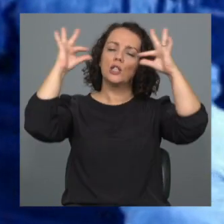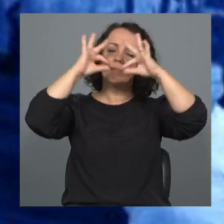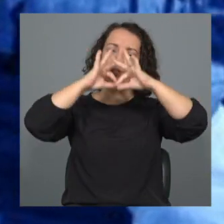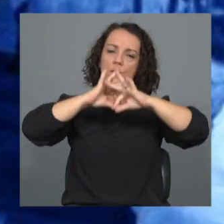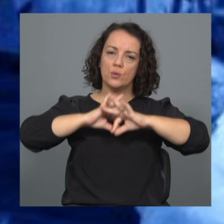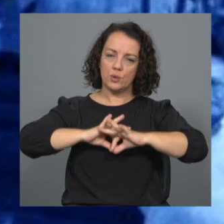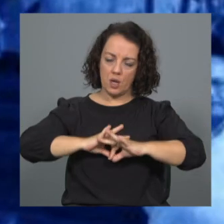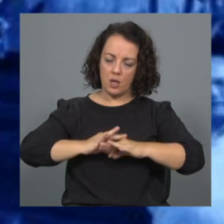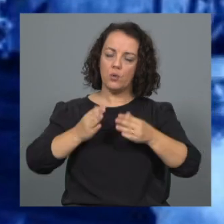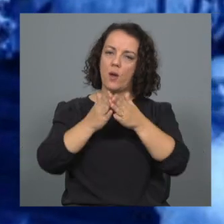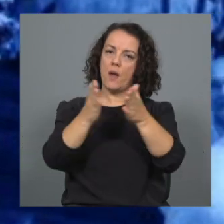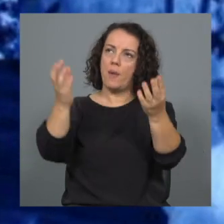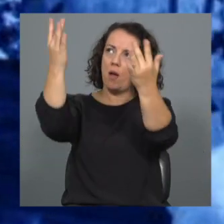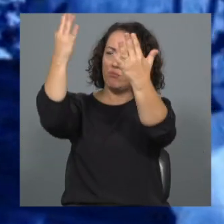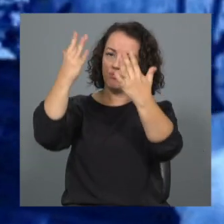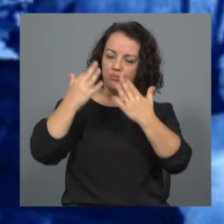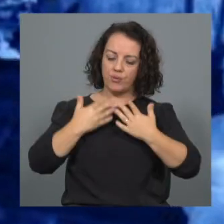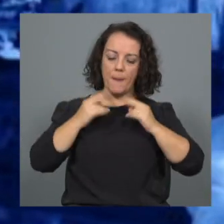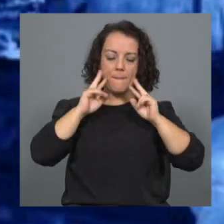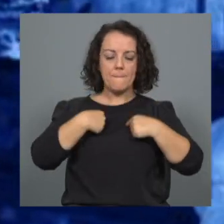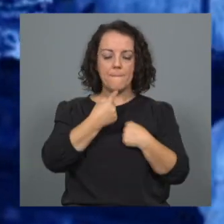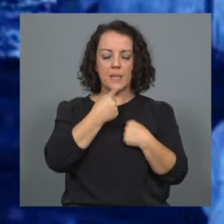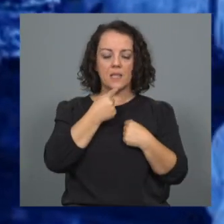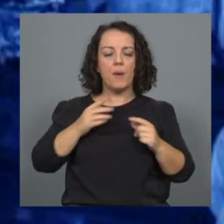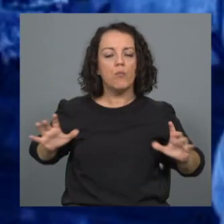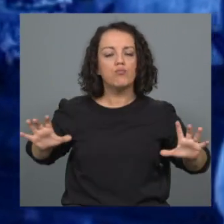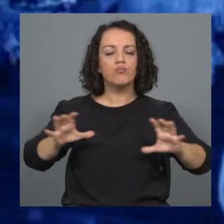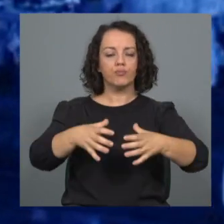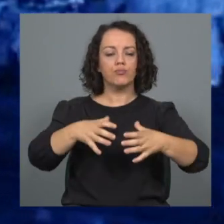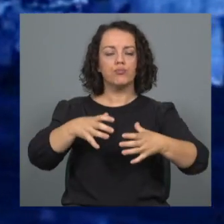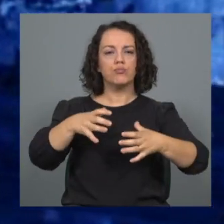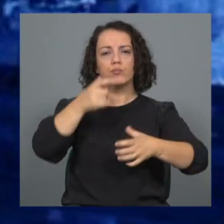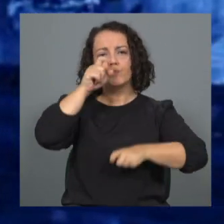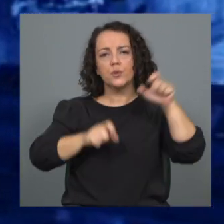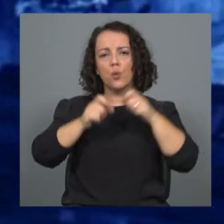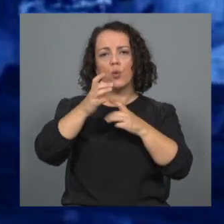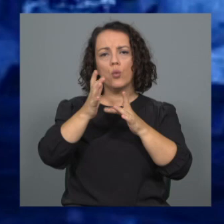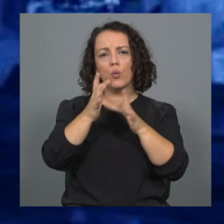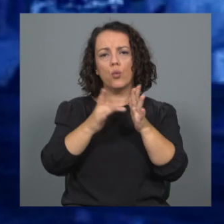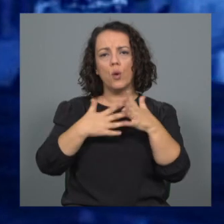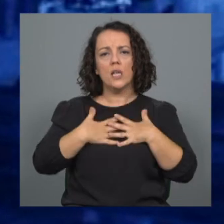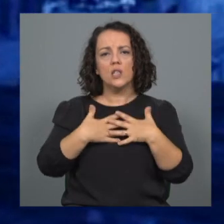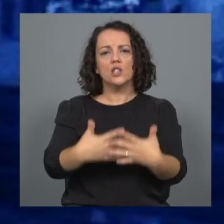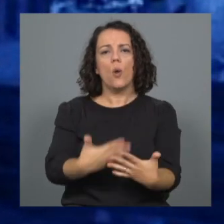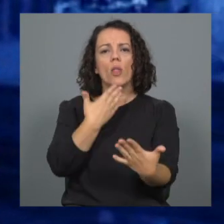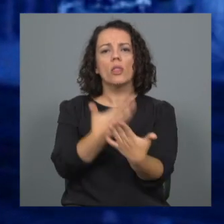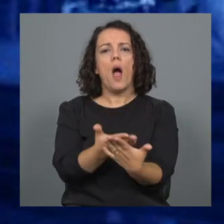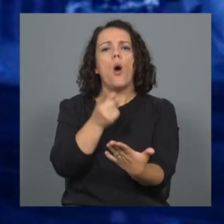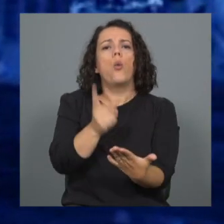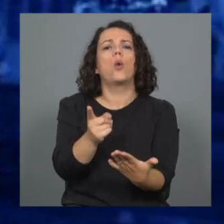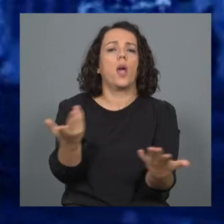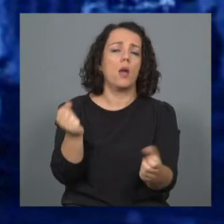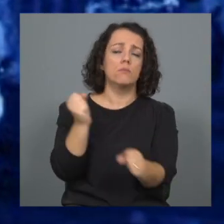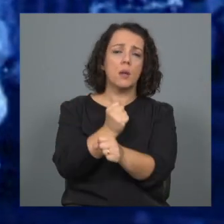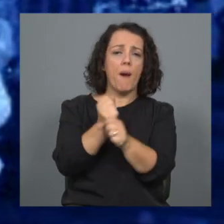a missão dos cristãos no mundo em relação a esta grande responsabilidade, que é trabalharmos para a paz também, não é?